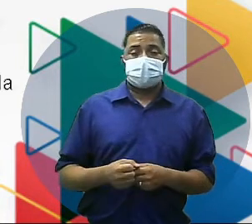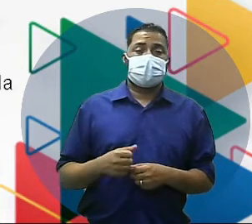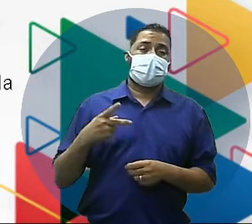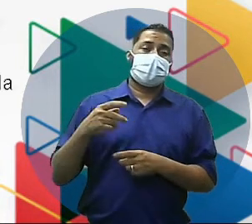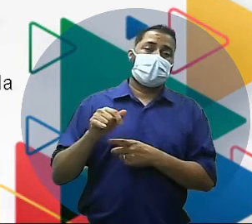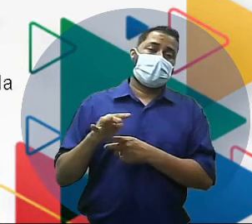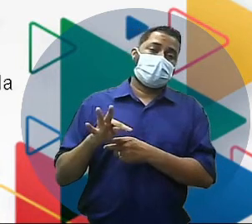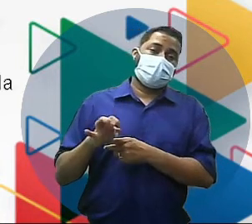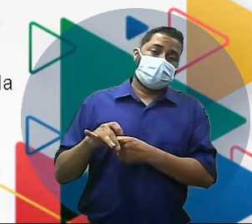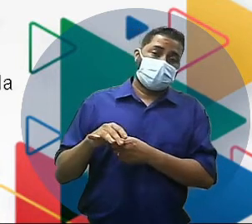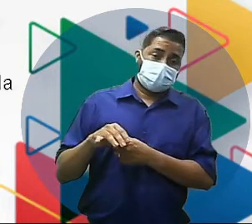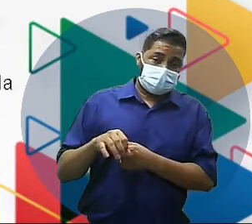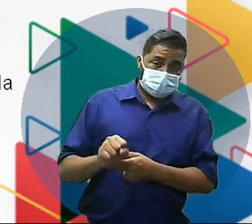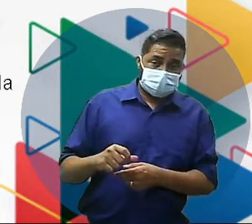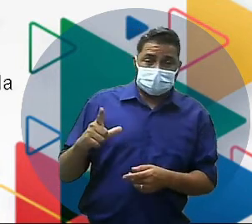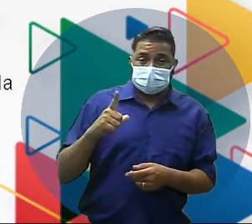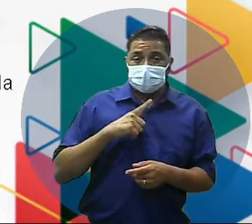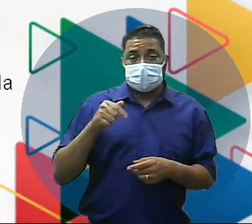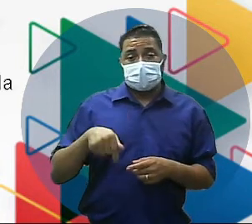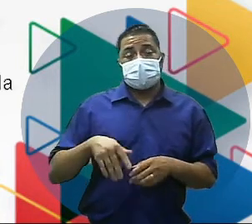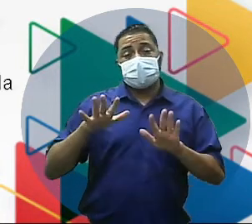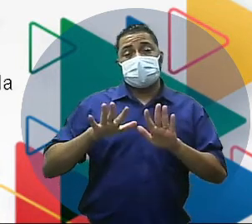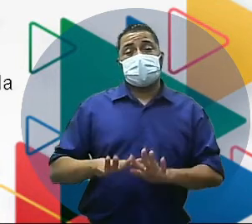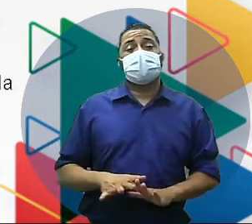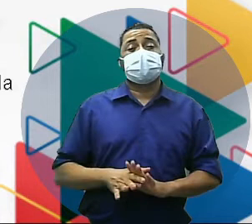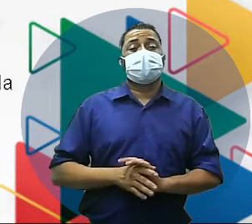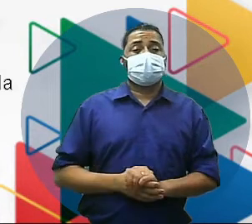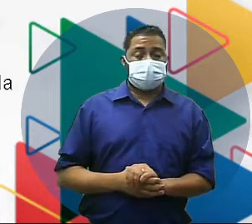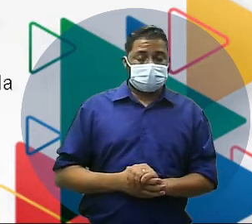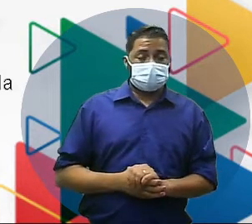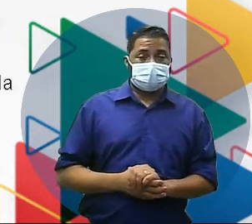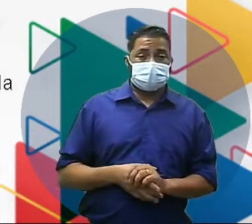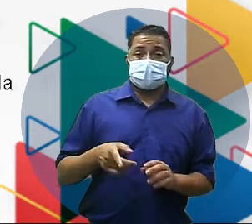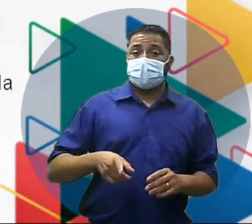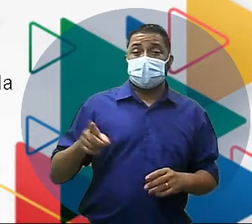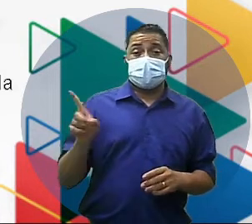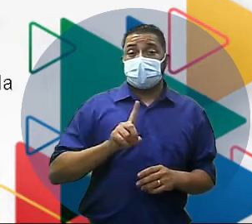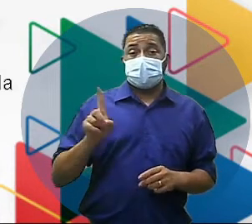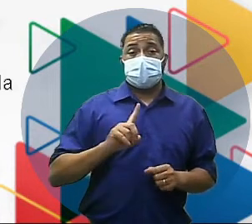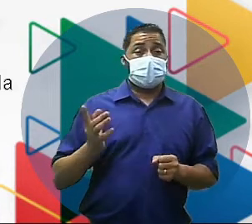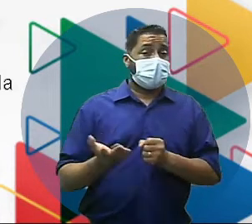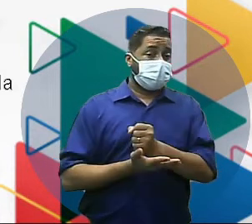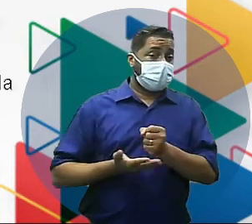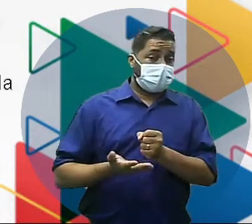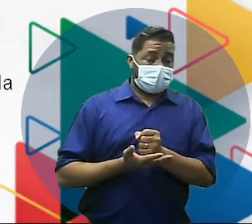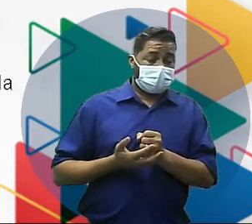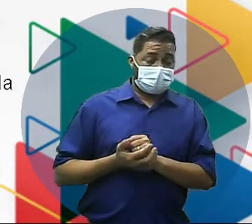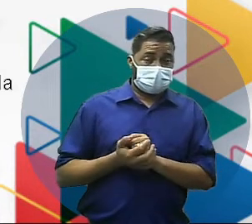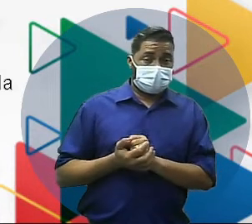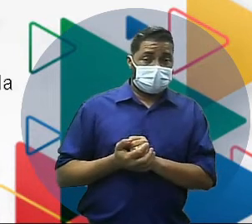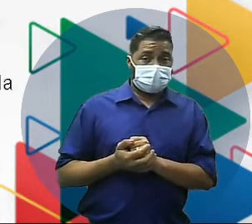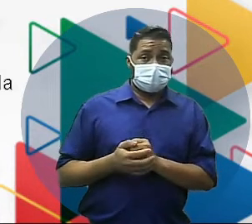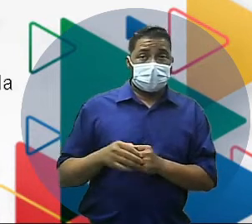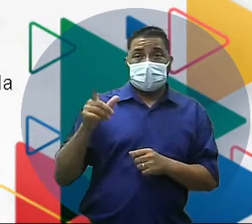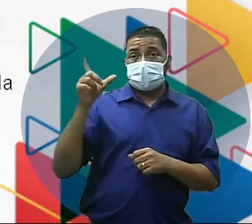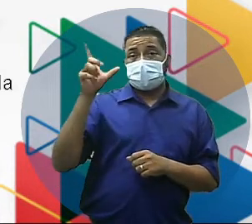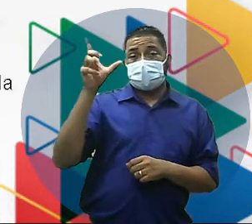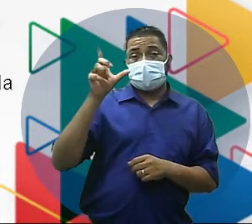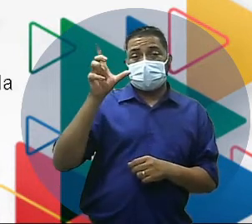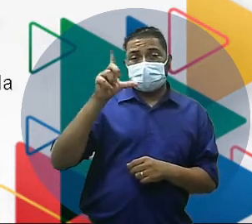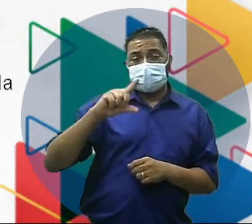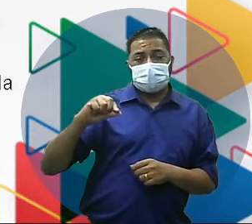palestinos estão aqui para ficar. Essa não é uma base para uma lua de